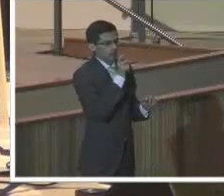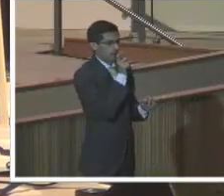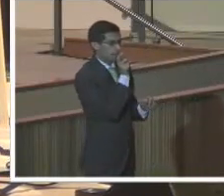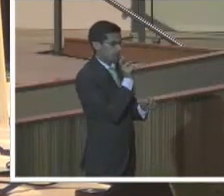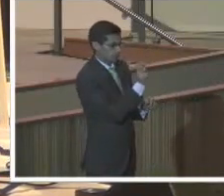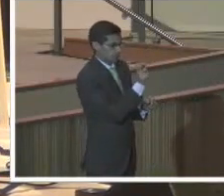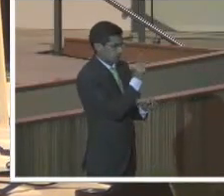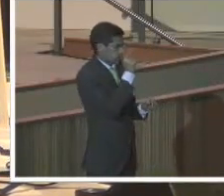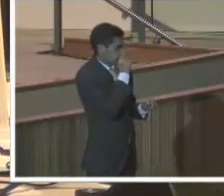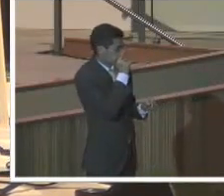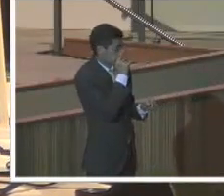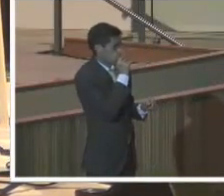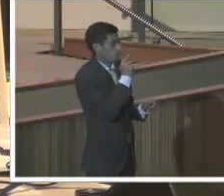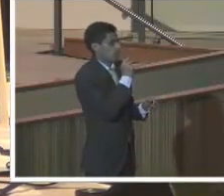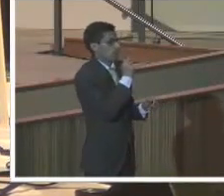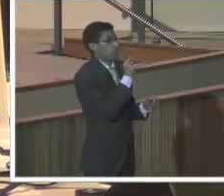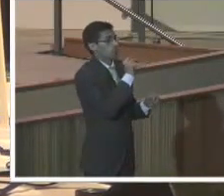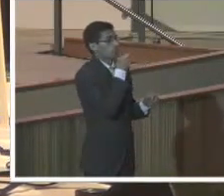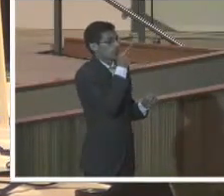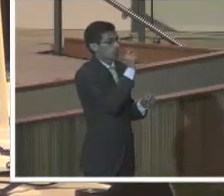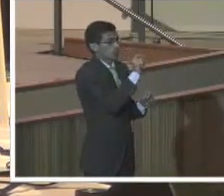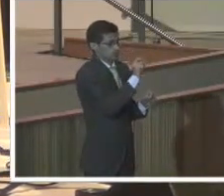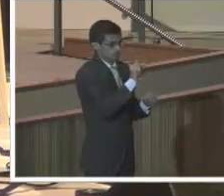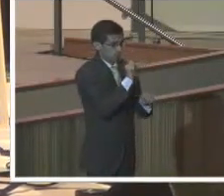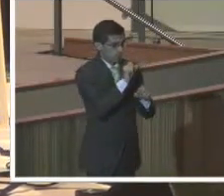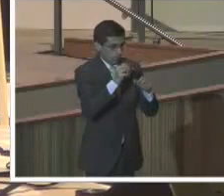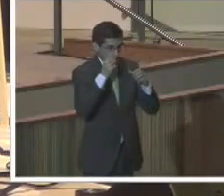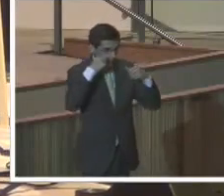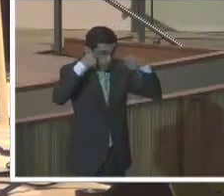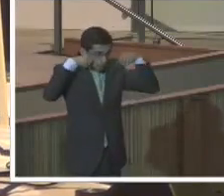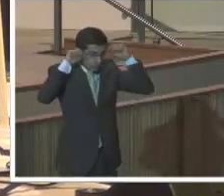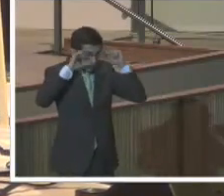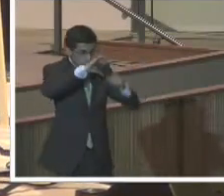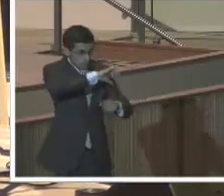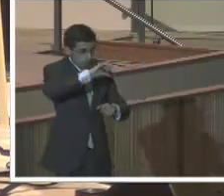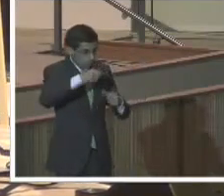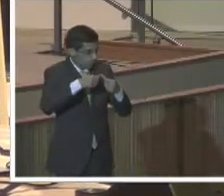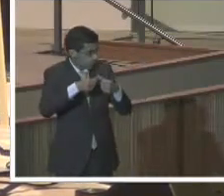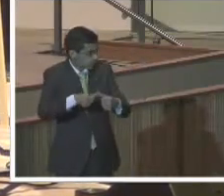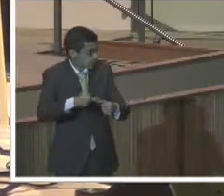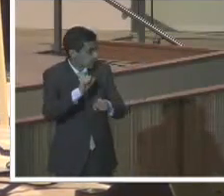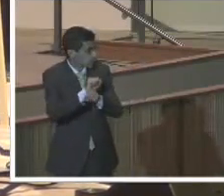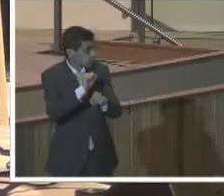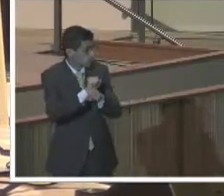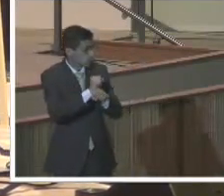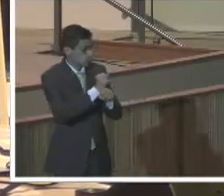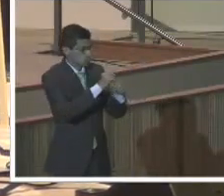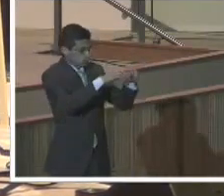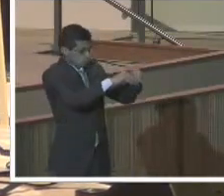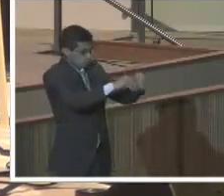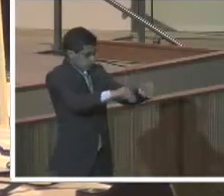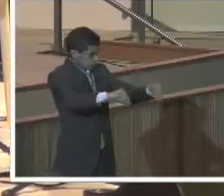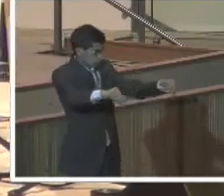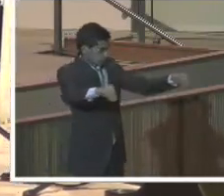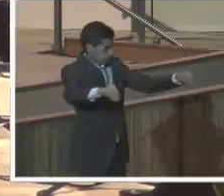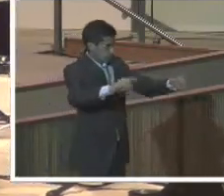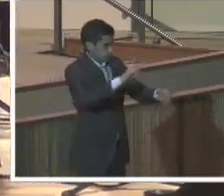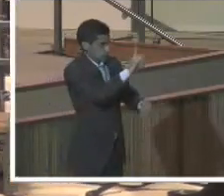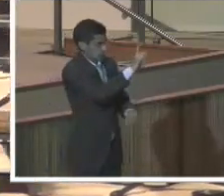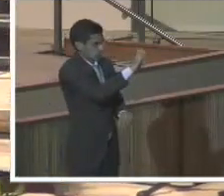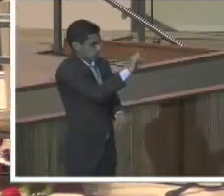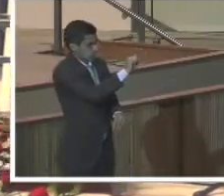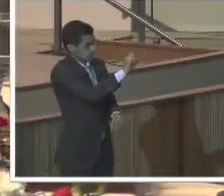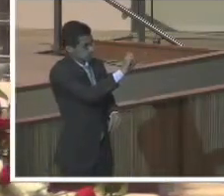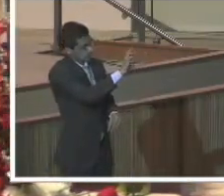ficaram aguardando no deserto. E a ideia que a Bíblia diz é que